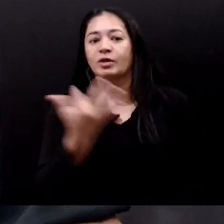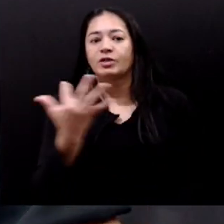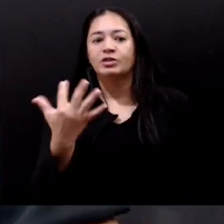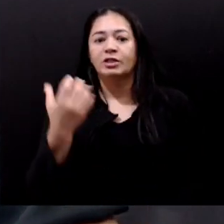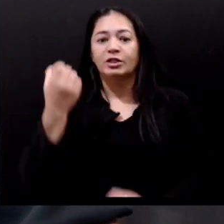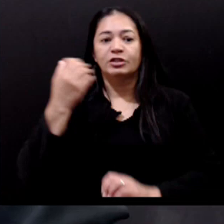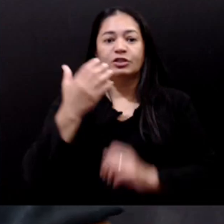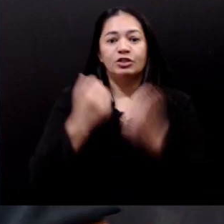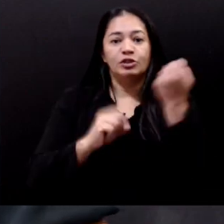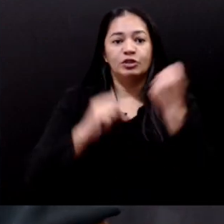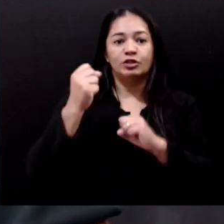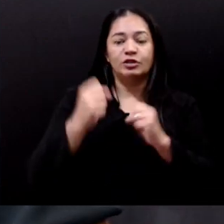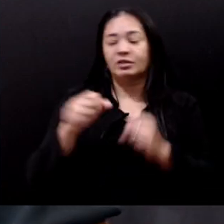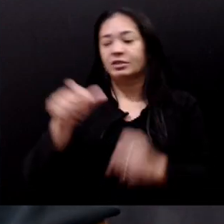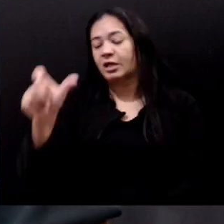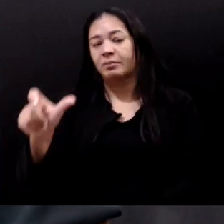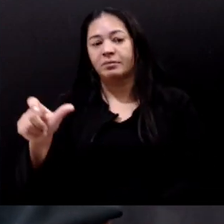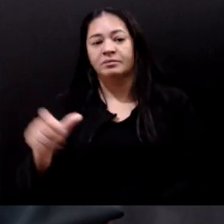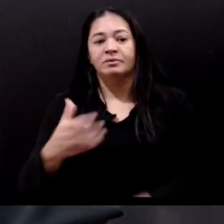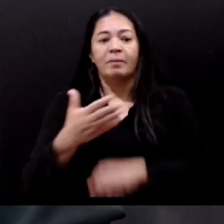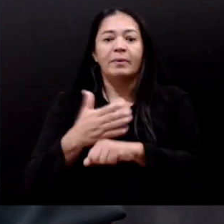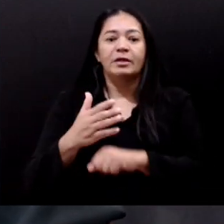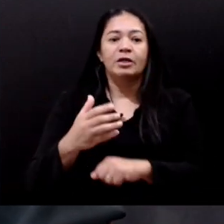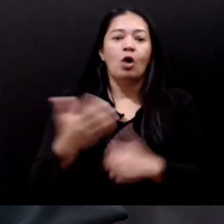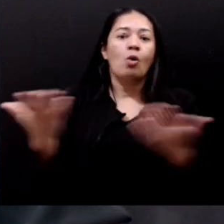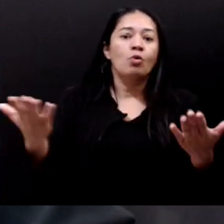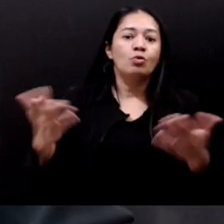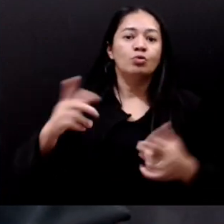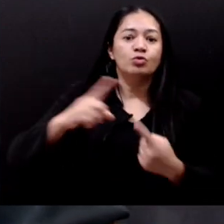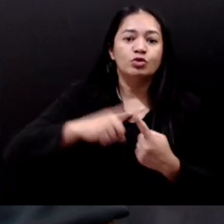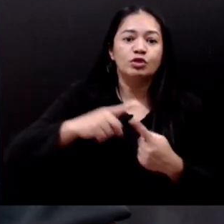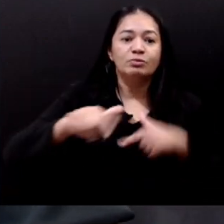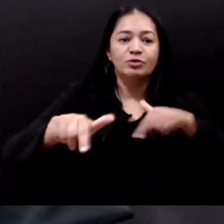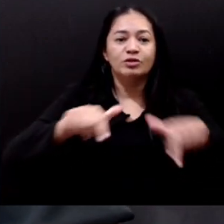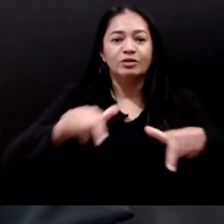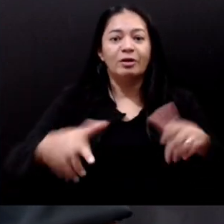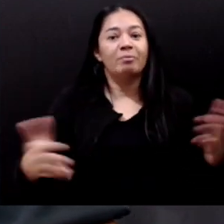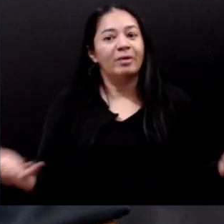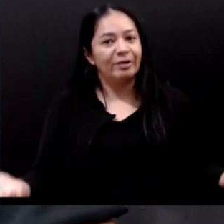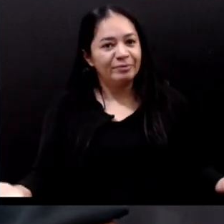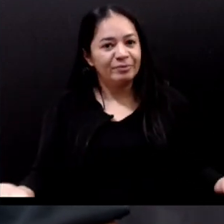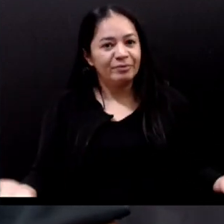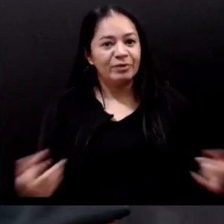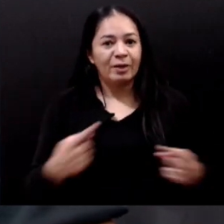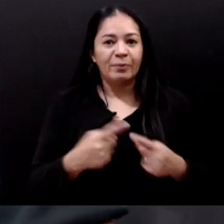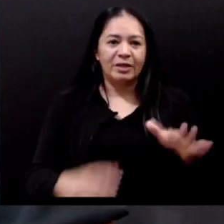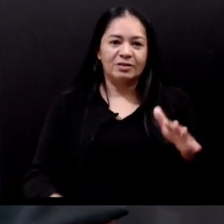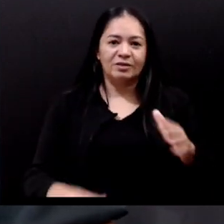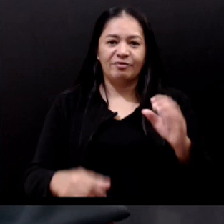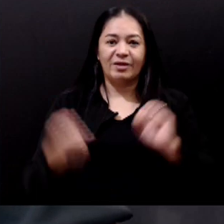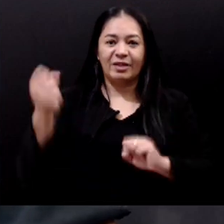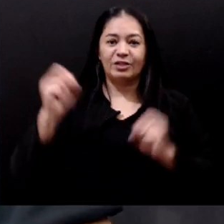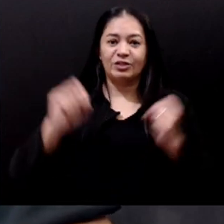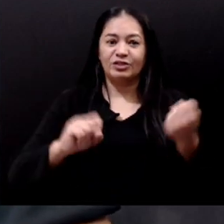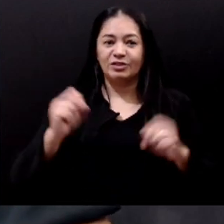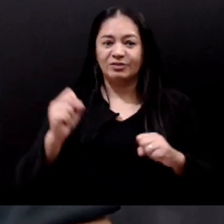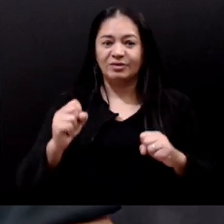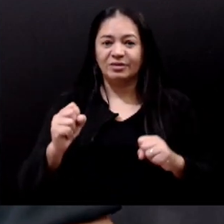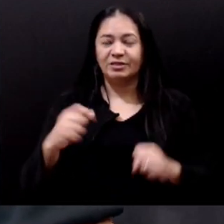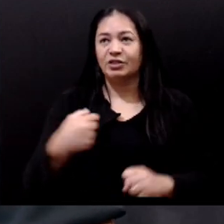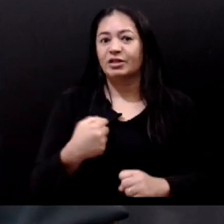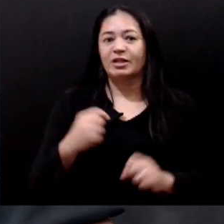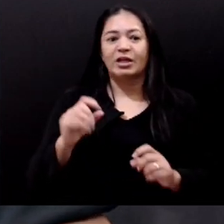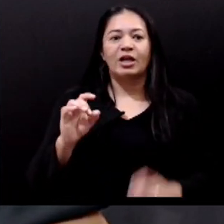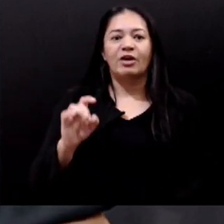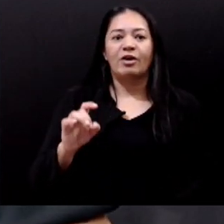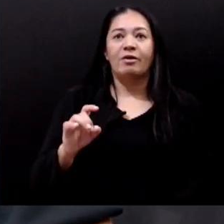pessoa faz, o tipo de trabalho que ela Uhum. exerce, né? Porque às vezes a gente fala de atividade física, o que que vem na nossa cabeça? Ai,